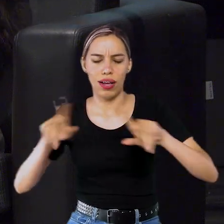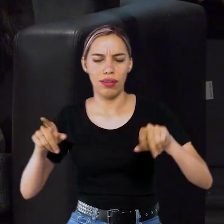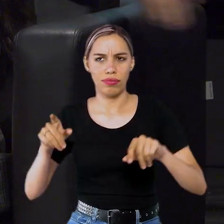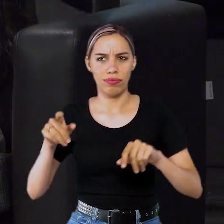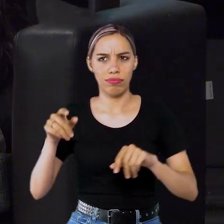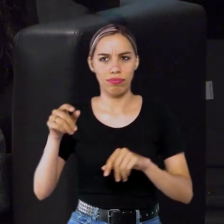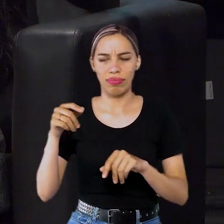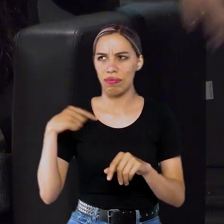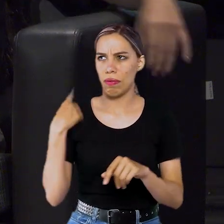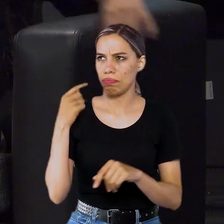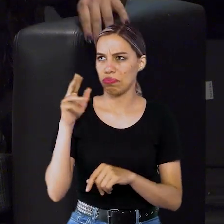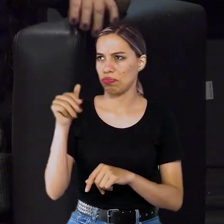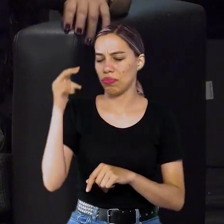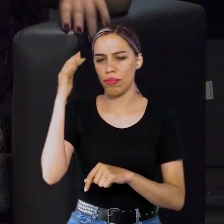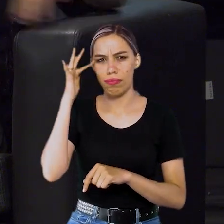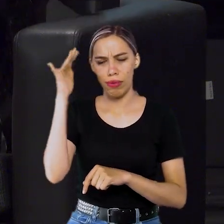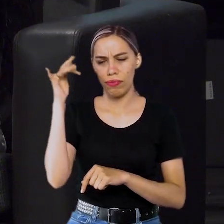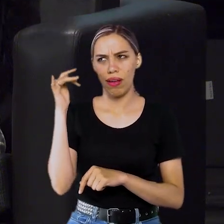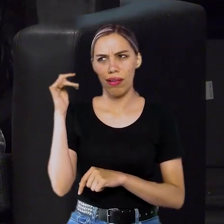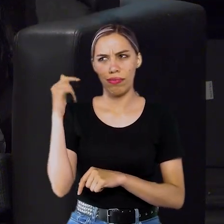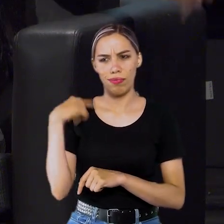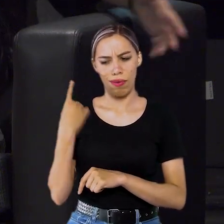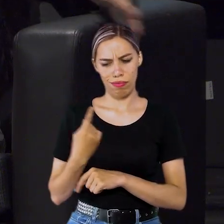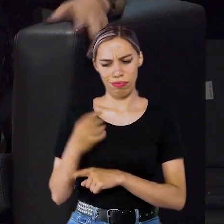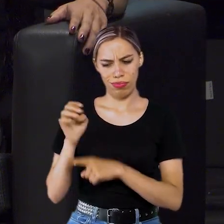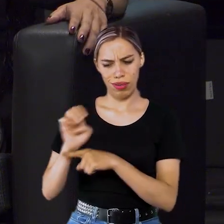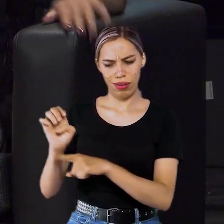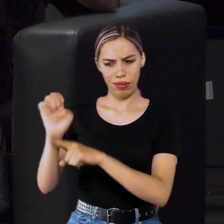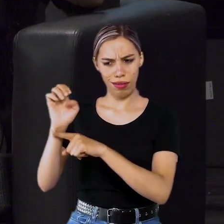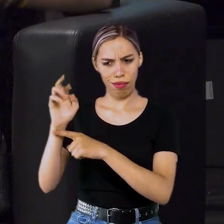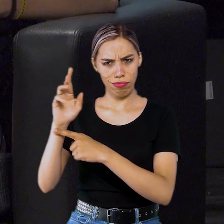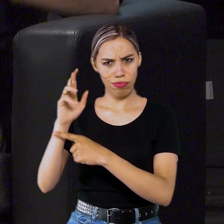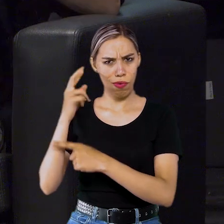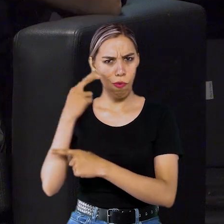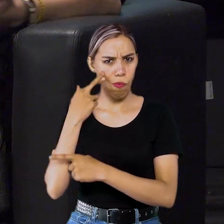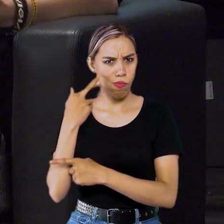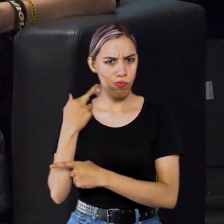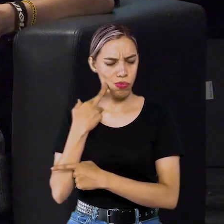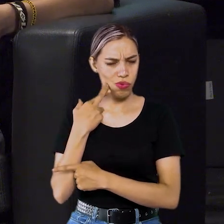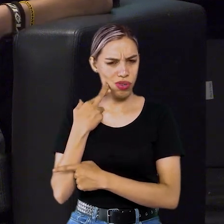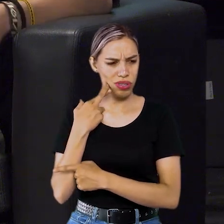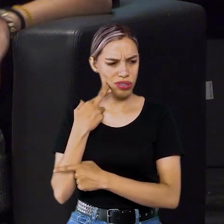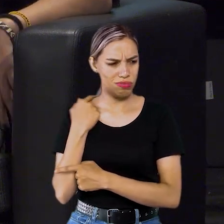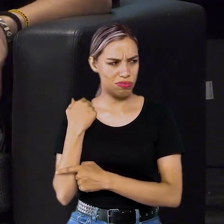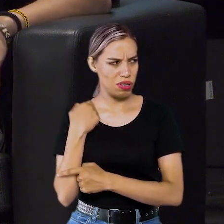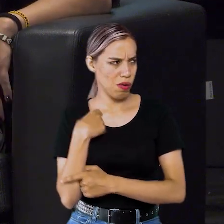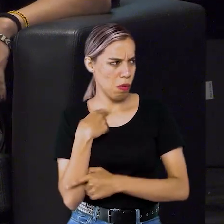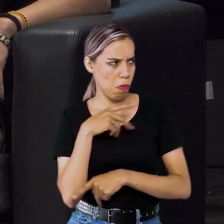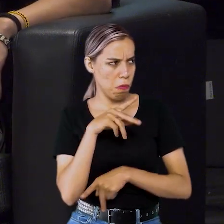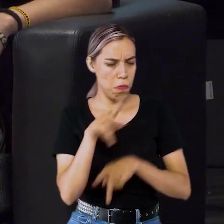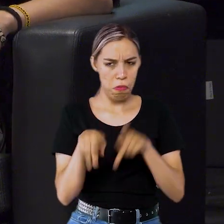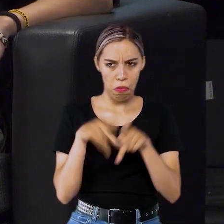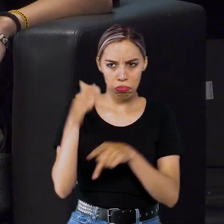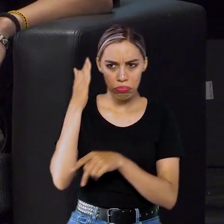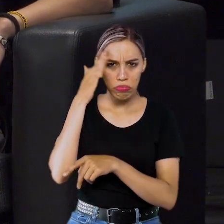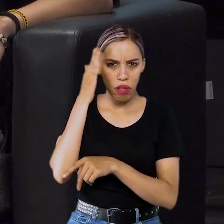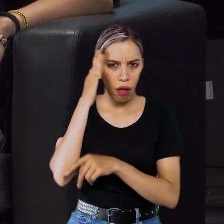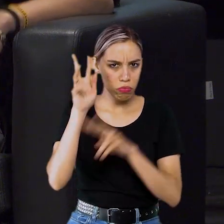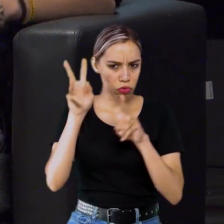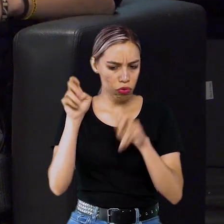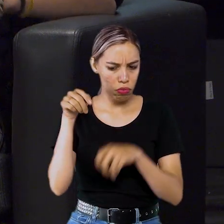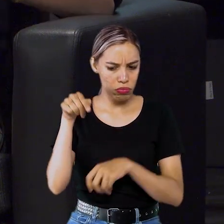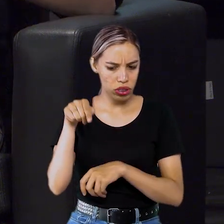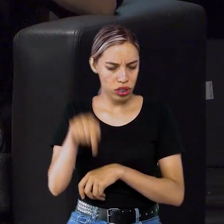de Rondônia, de uma terra indígena, que a gente não sabe nem se o povo lembrava, sabia da nossa existência, né?